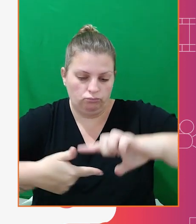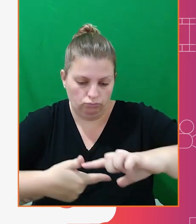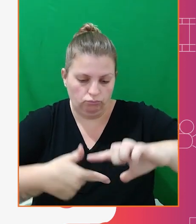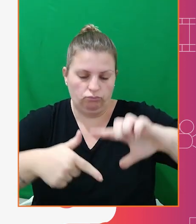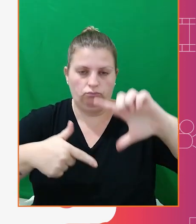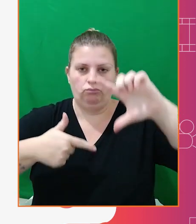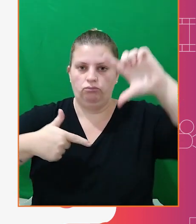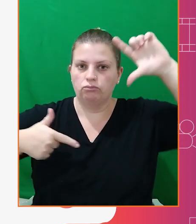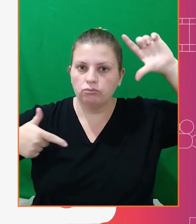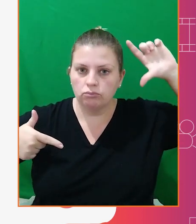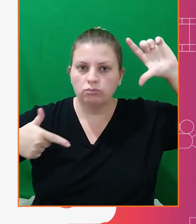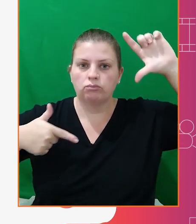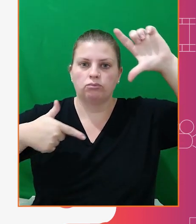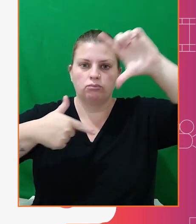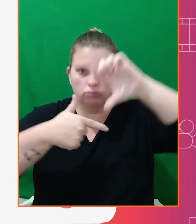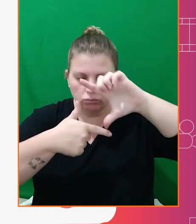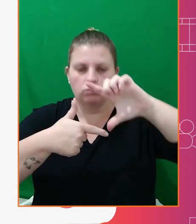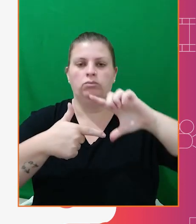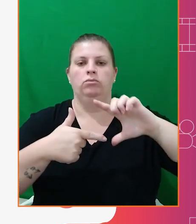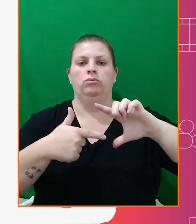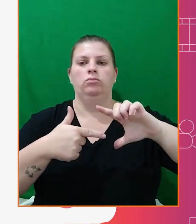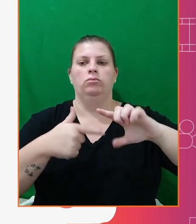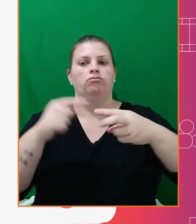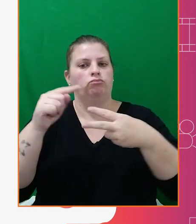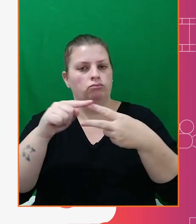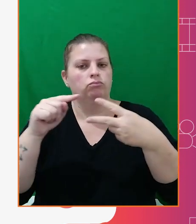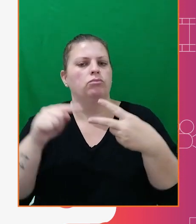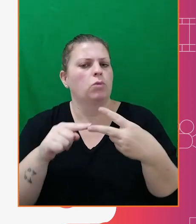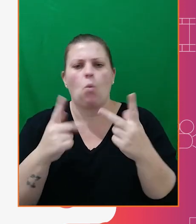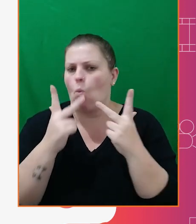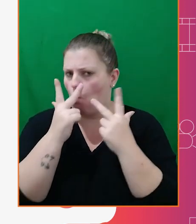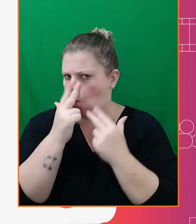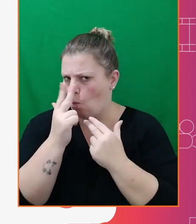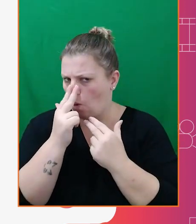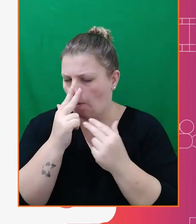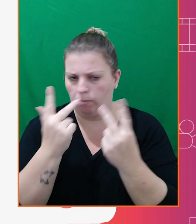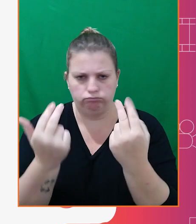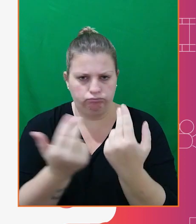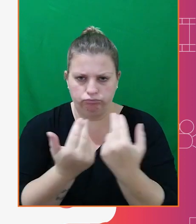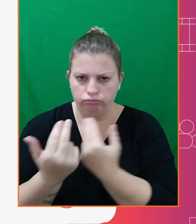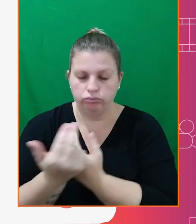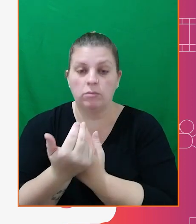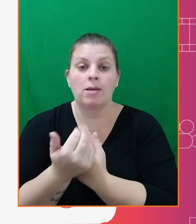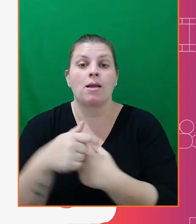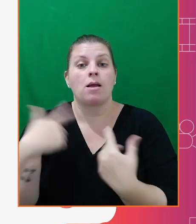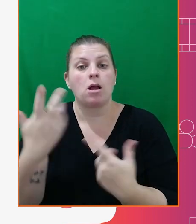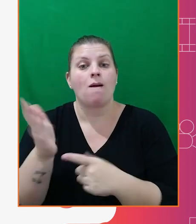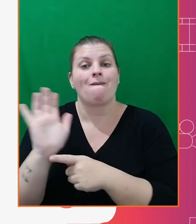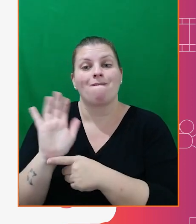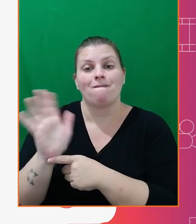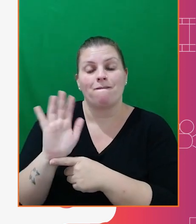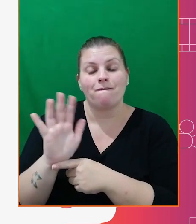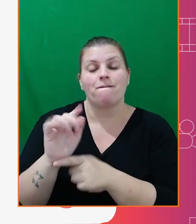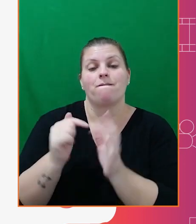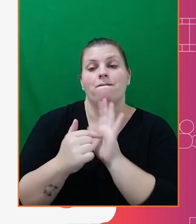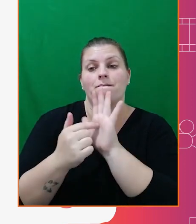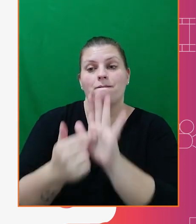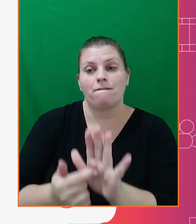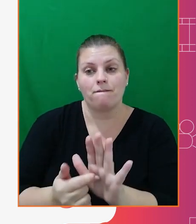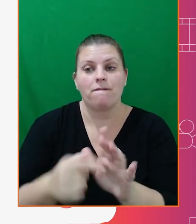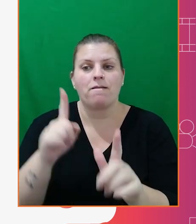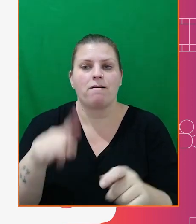as mesmas. E para além do filme em si, ambos são empregados em